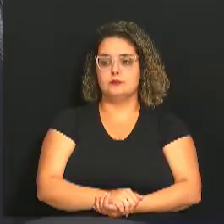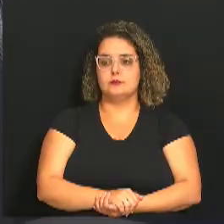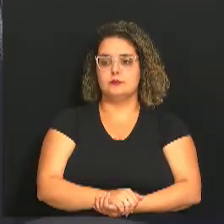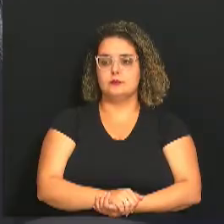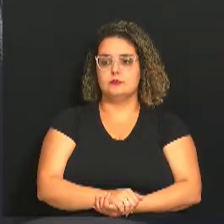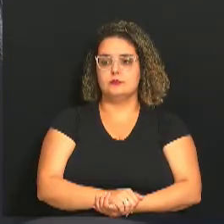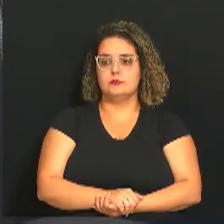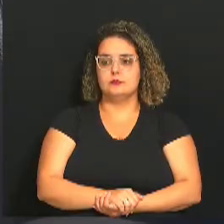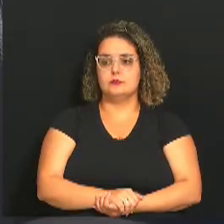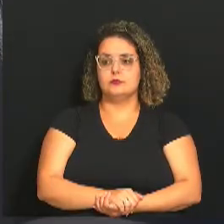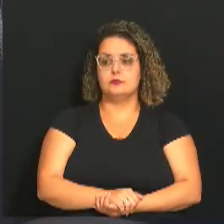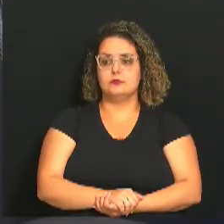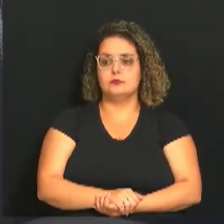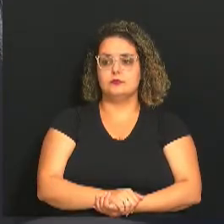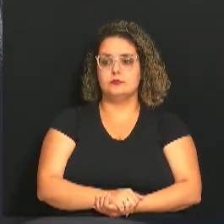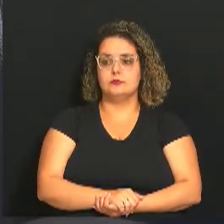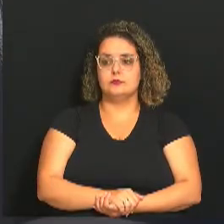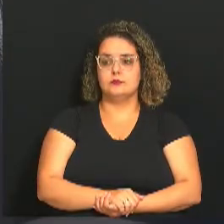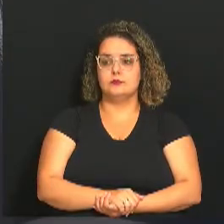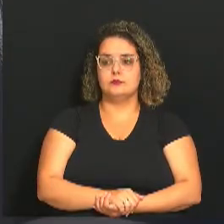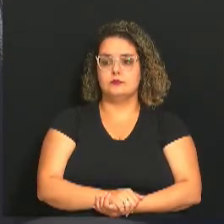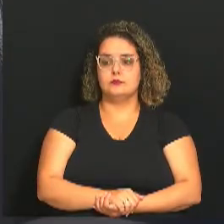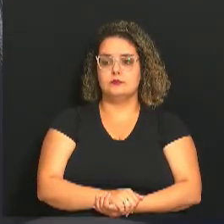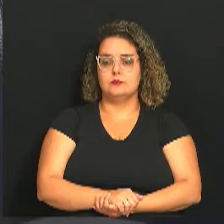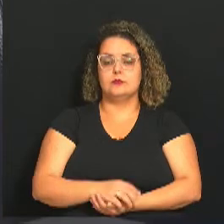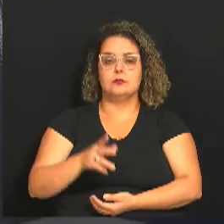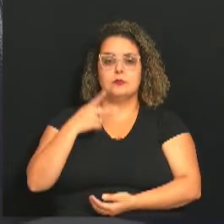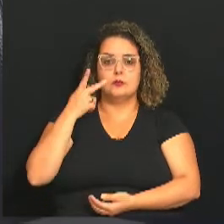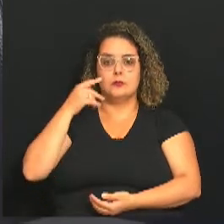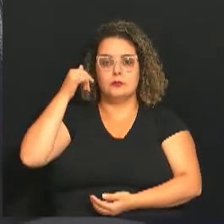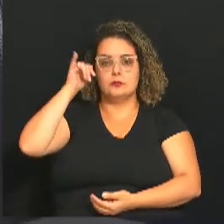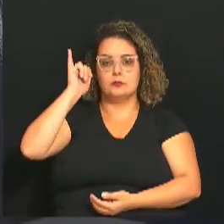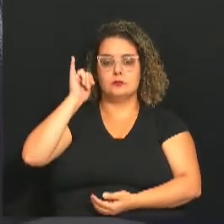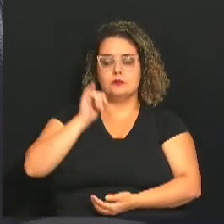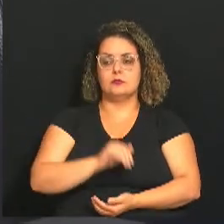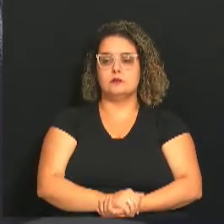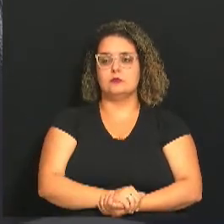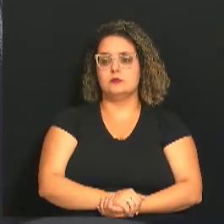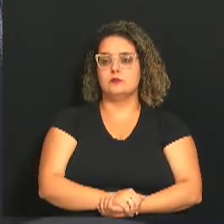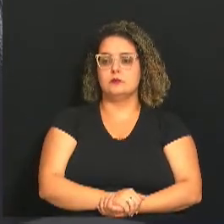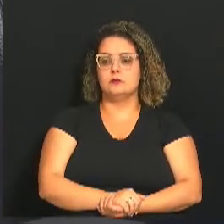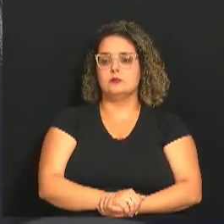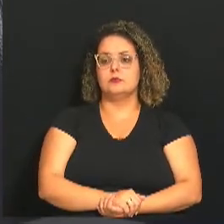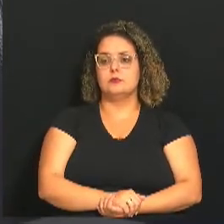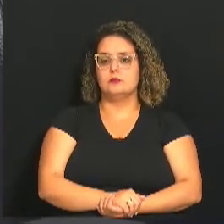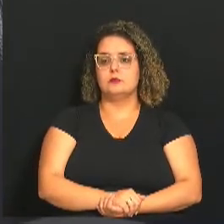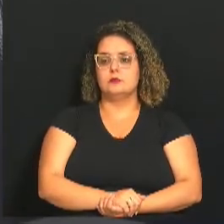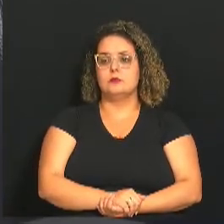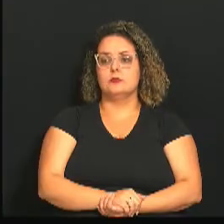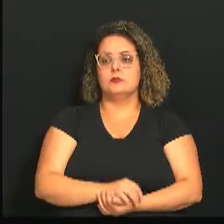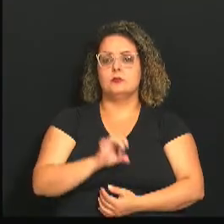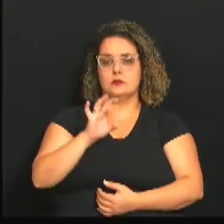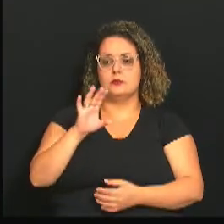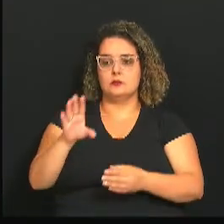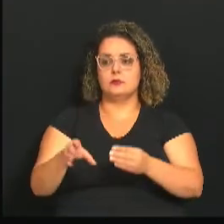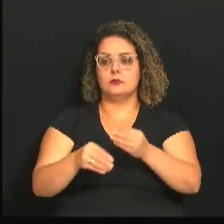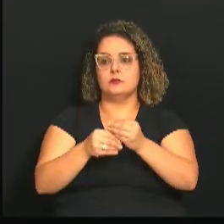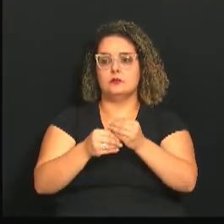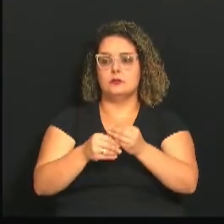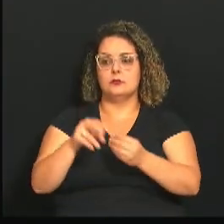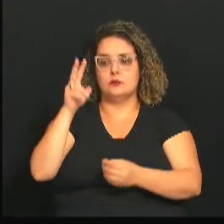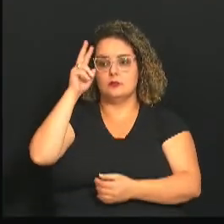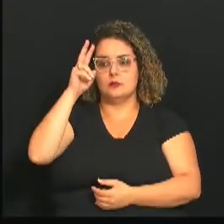Vereador Paulo. Pois não. Só um complemento que eu me lembrei